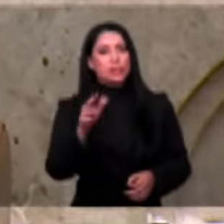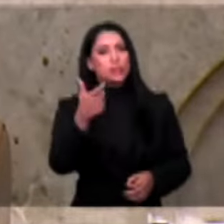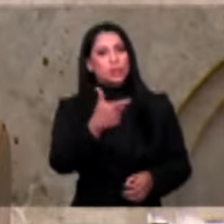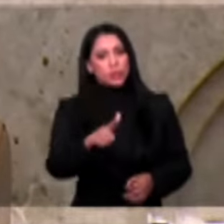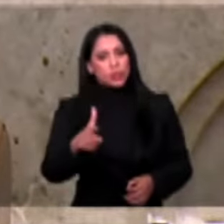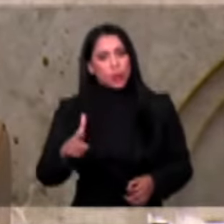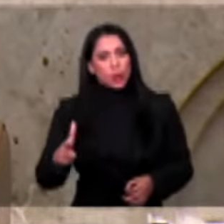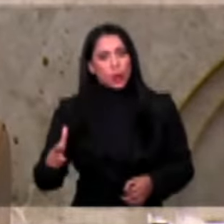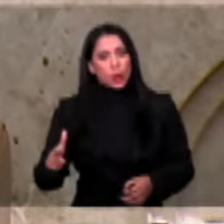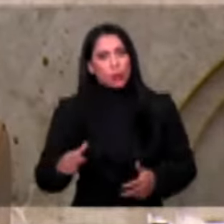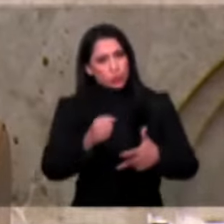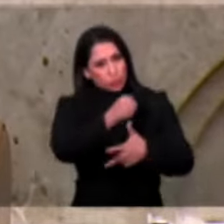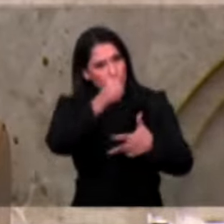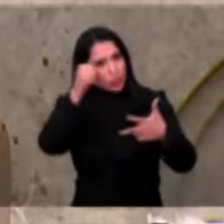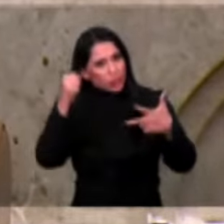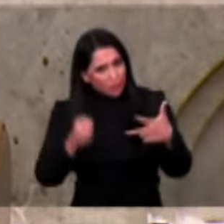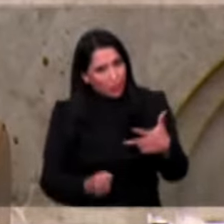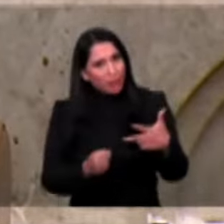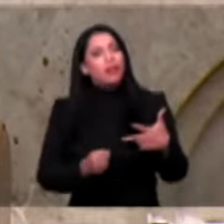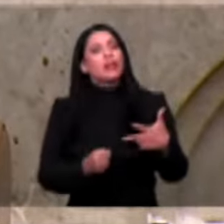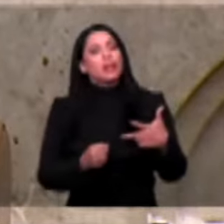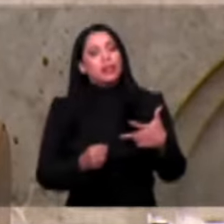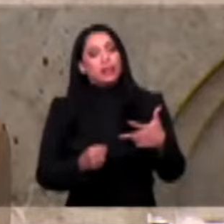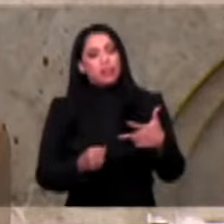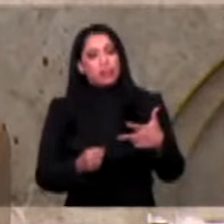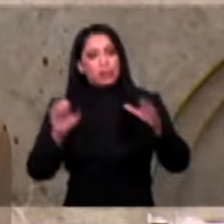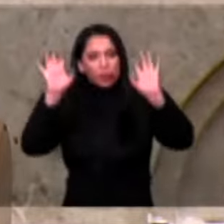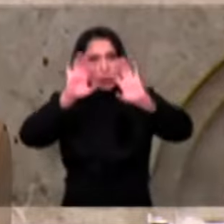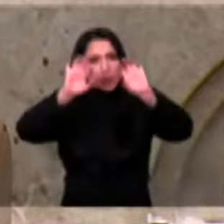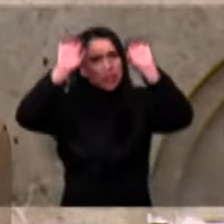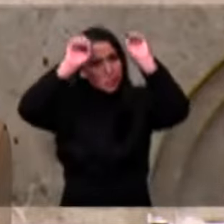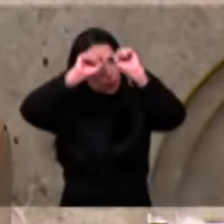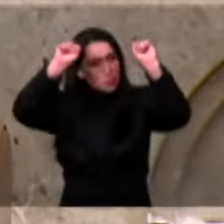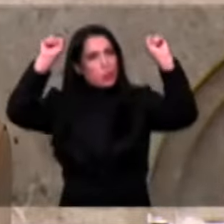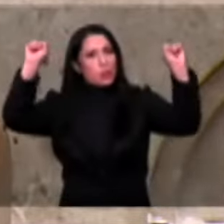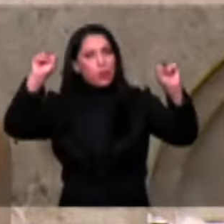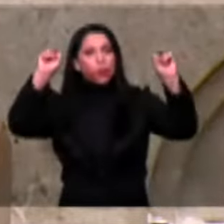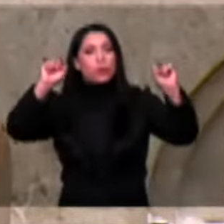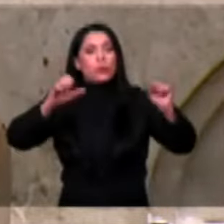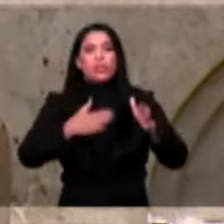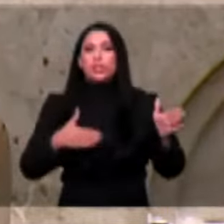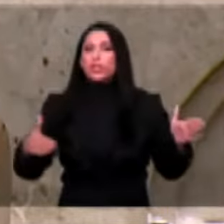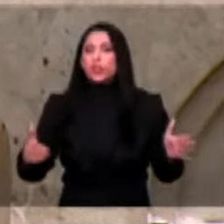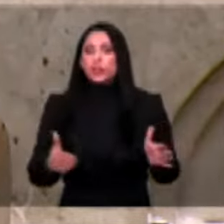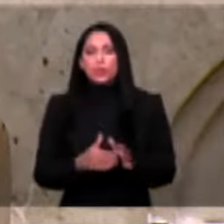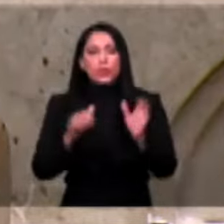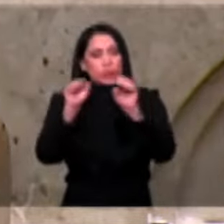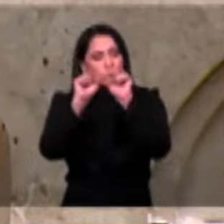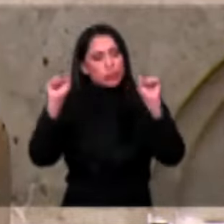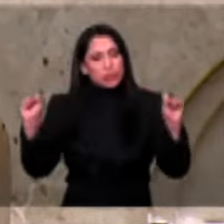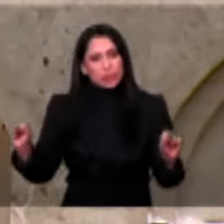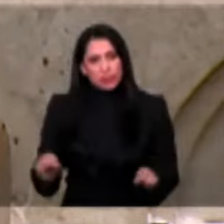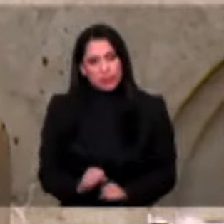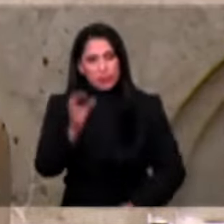demais poderes da República, dos tribunais superiores e de todo o sistema de